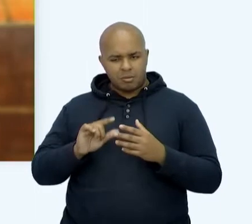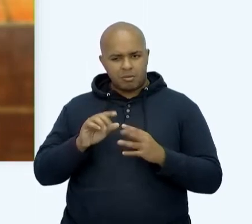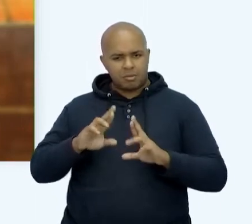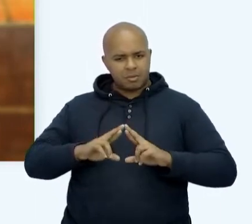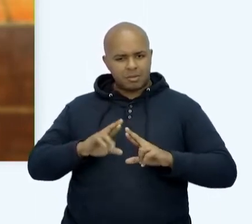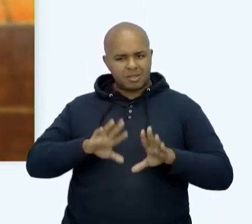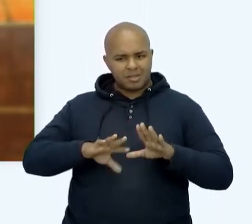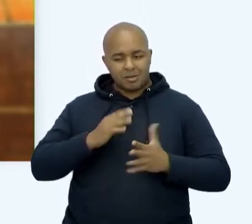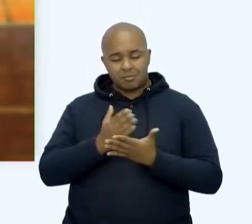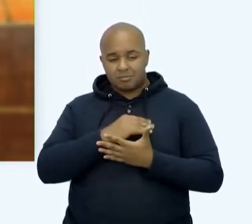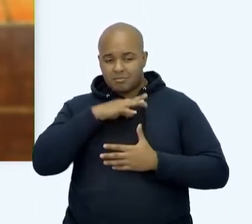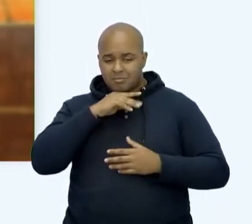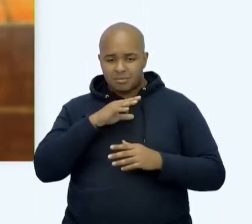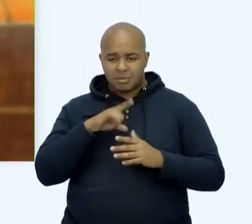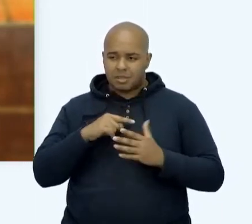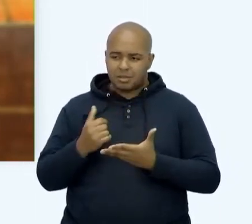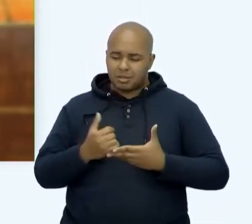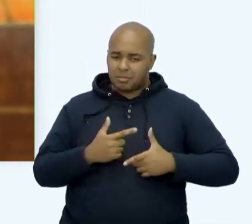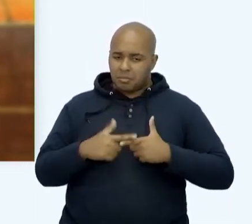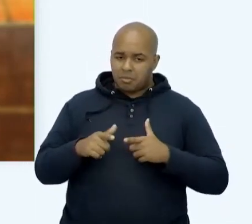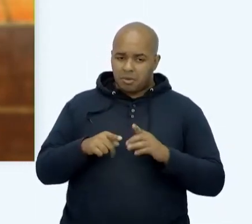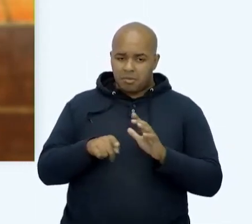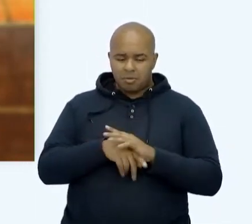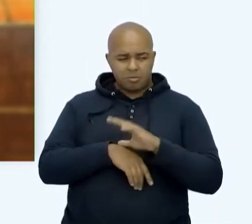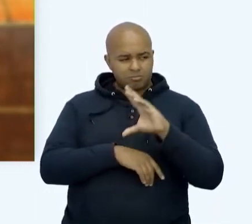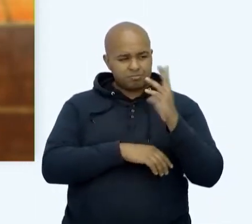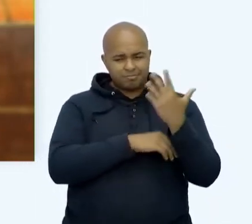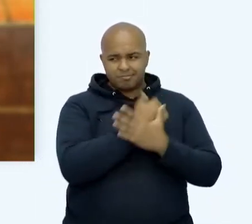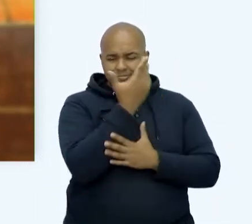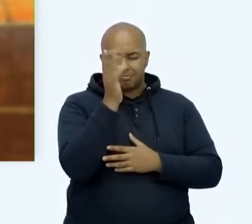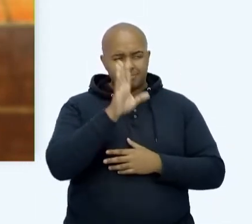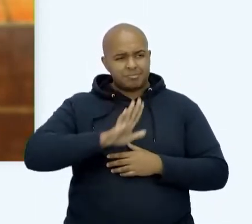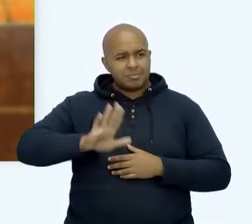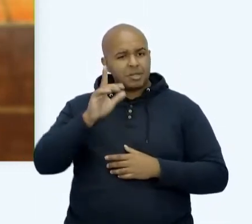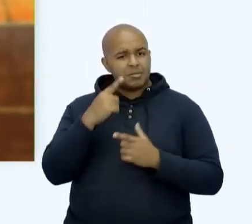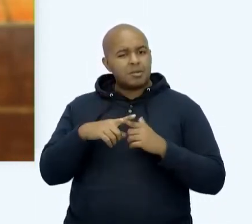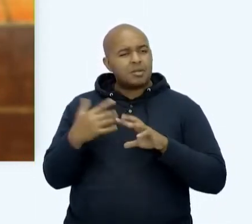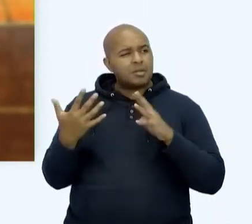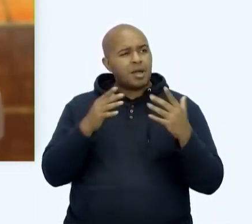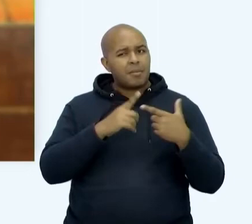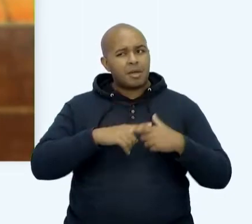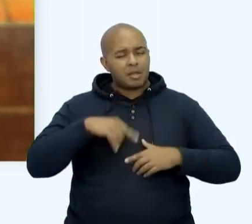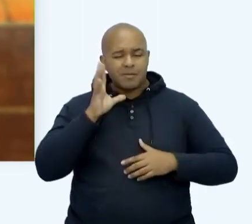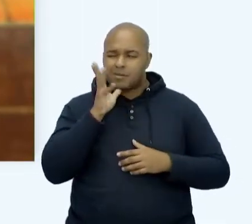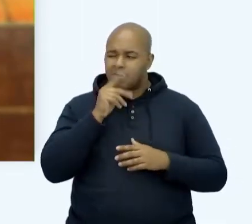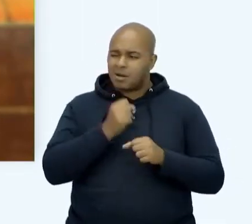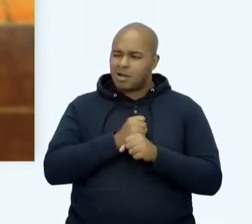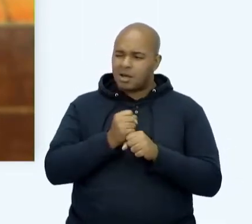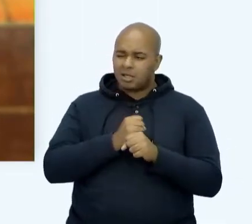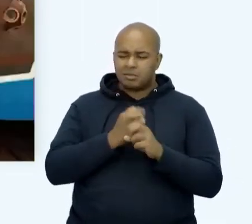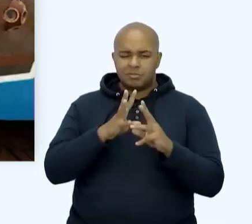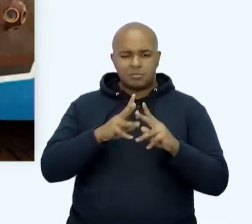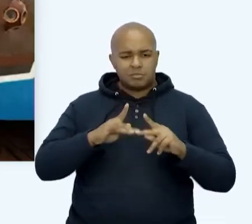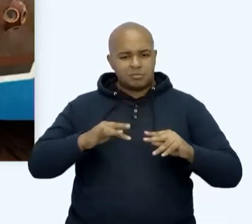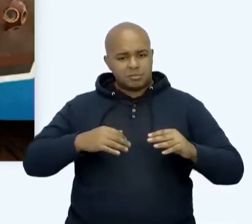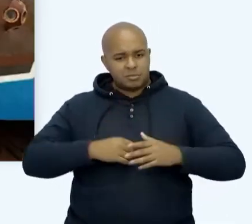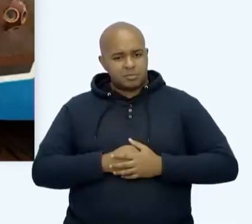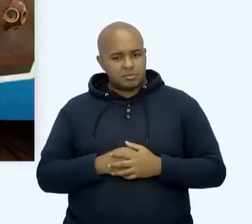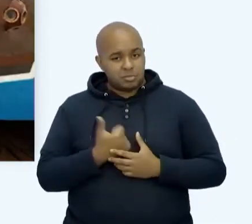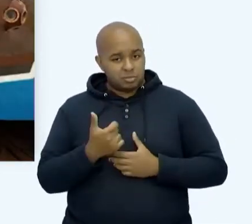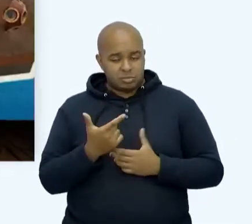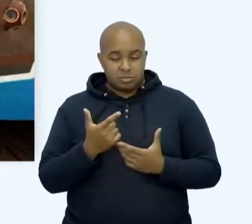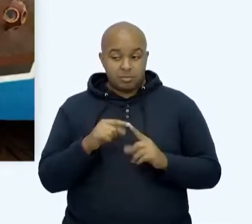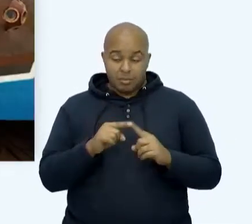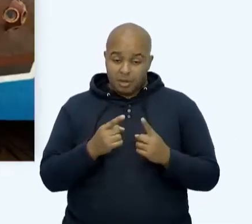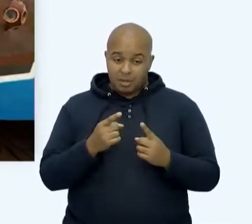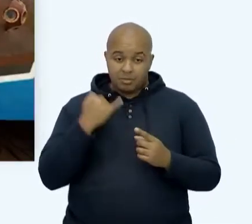reciclagem têm trazido inúmeros problemas ao meio ambiente, pois eles demoram centenas de anos para se decompor. Pessoal,